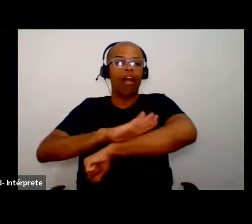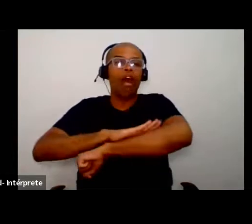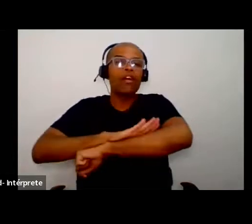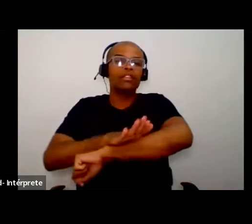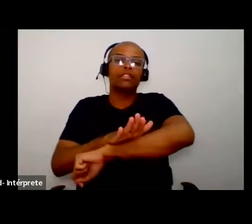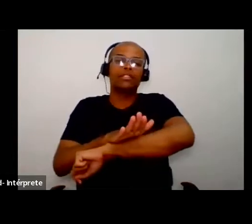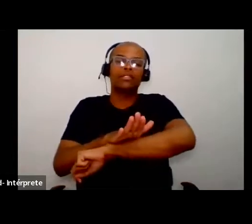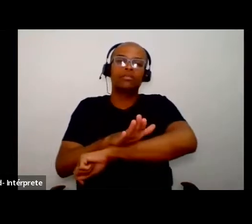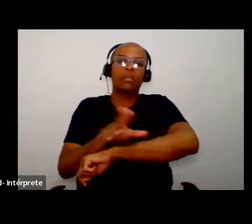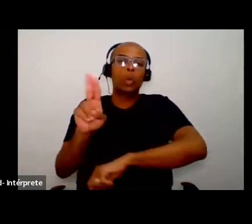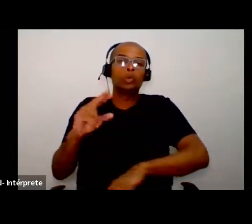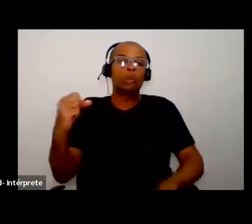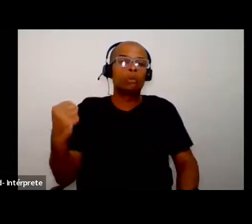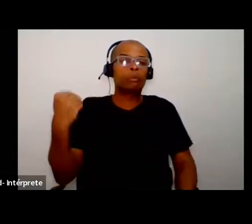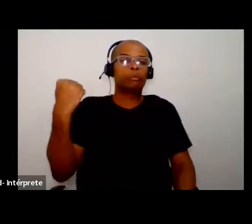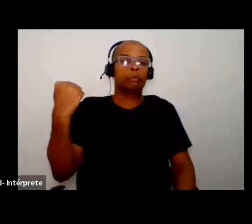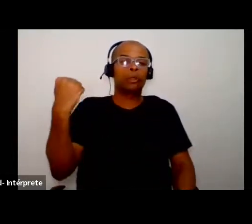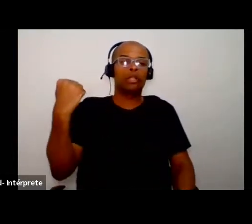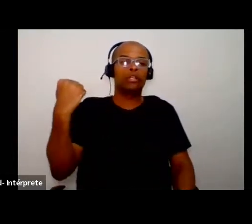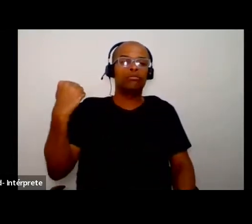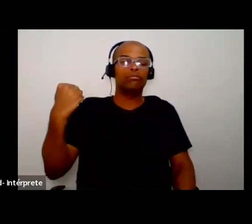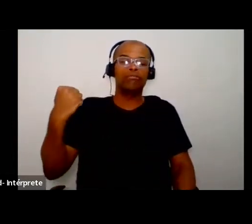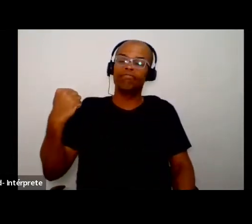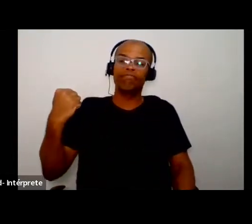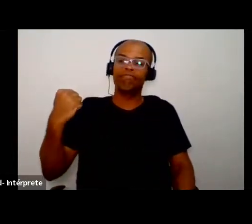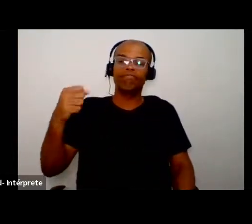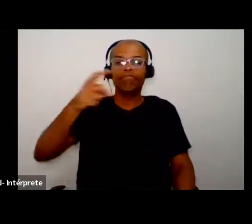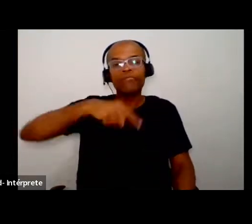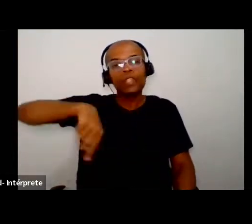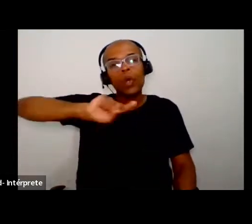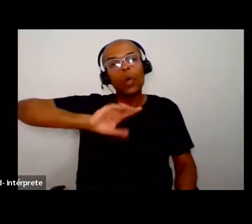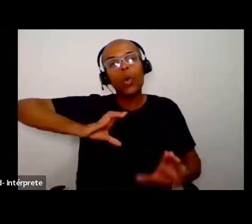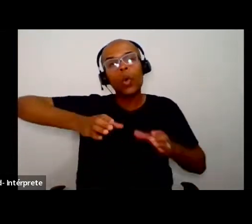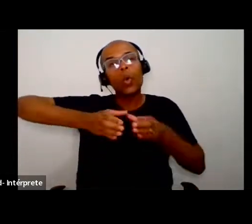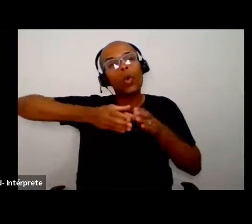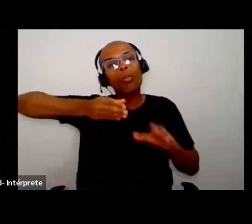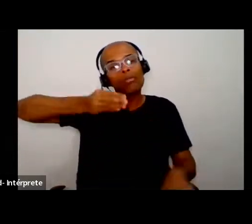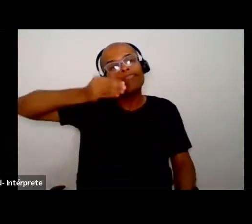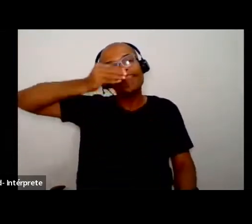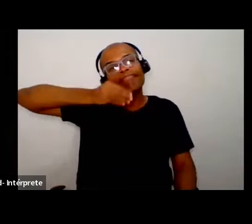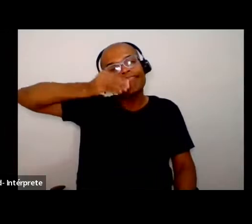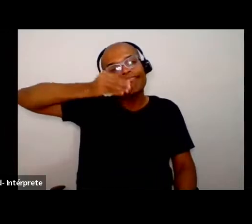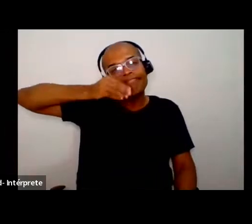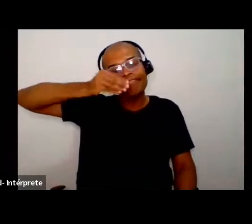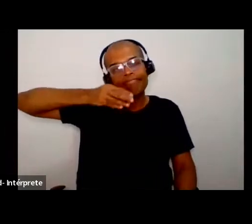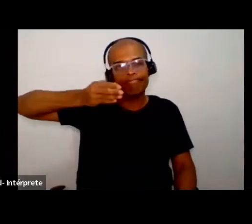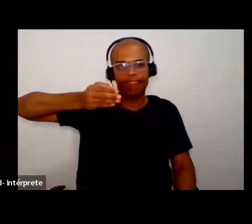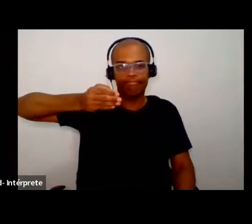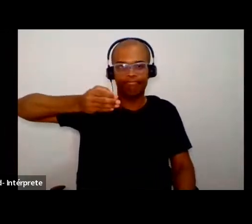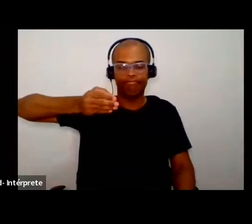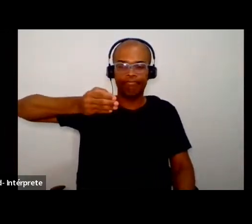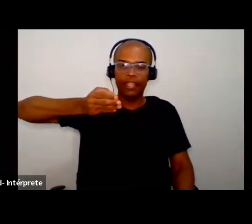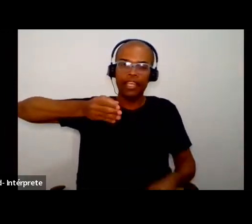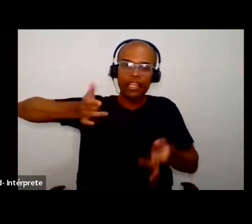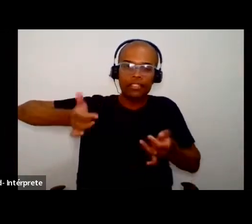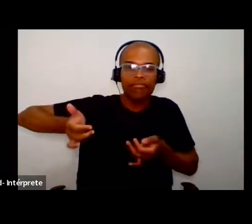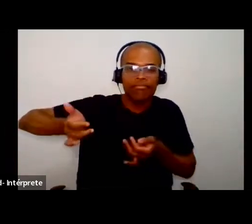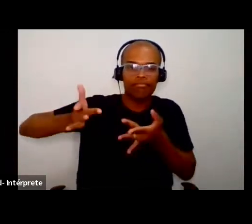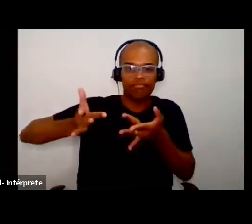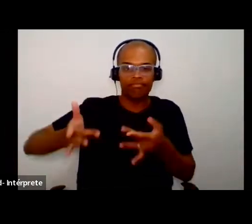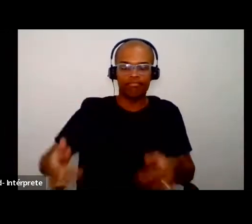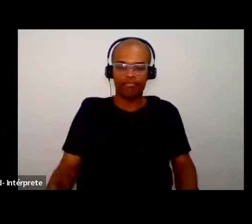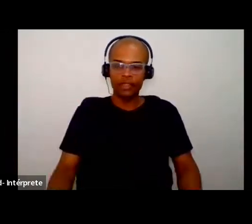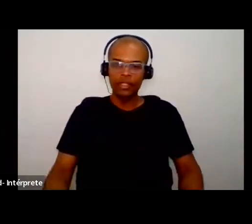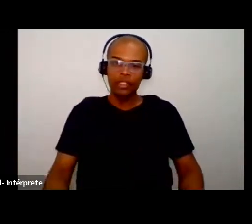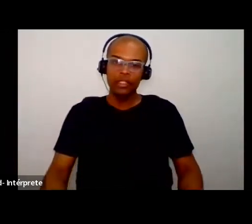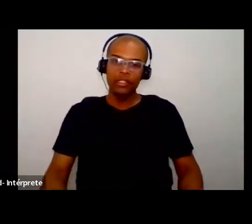de poder aos que estão invisibilizados e colocados à margem da sociedade. Bem como